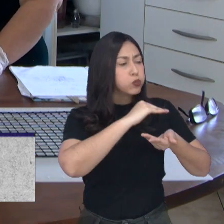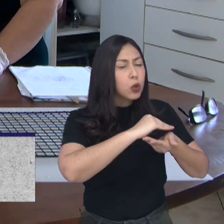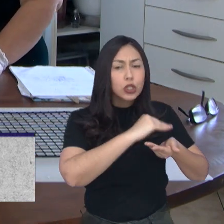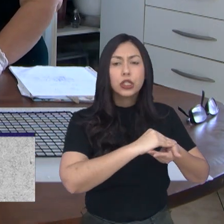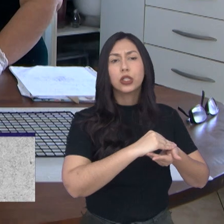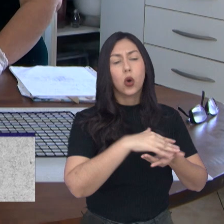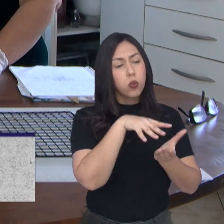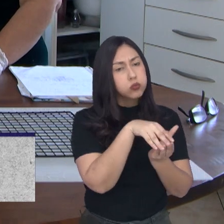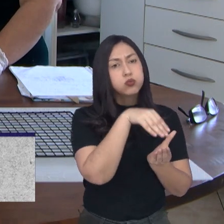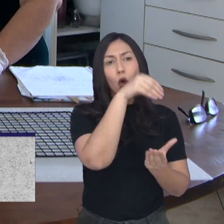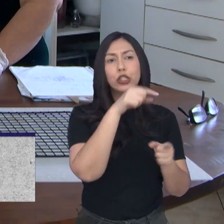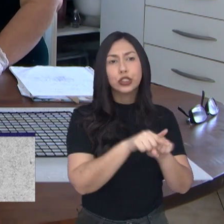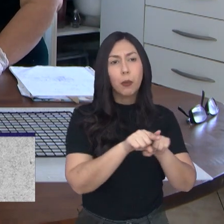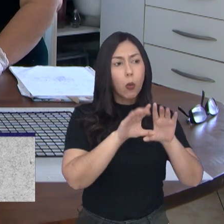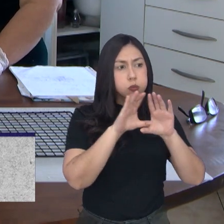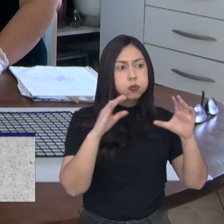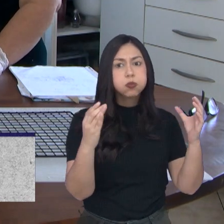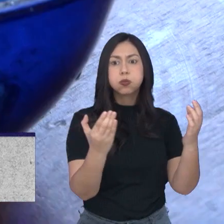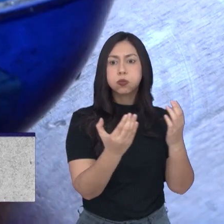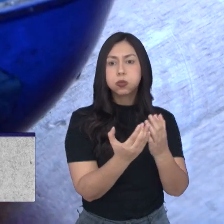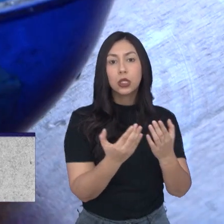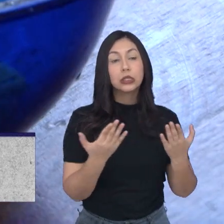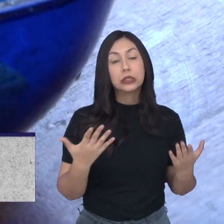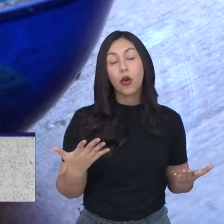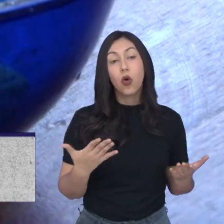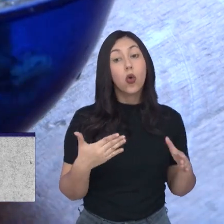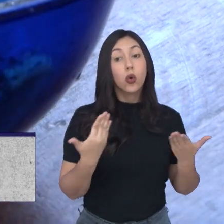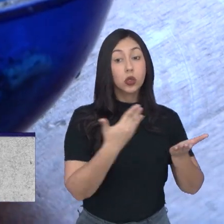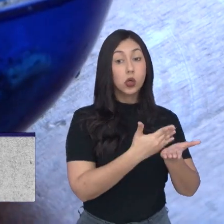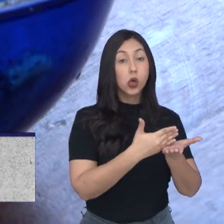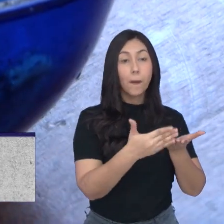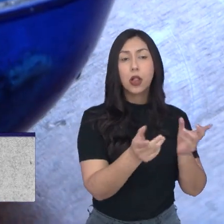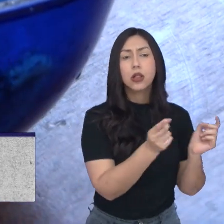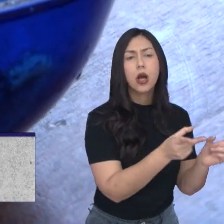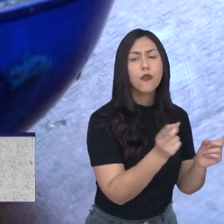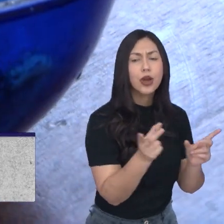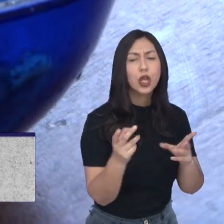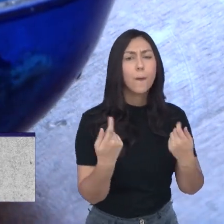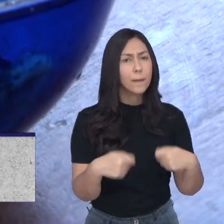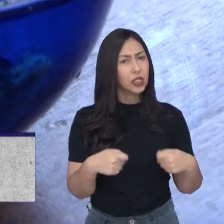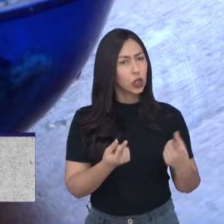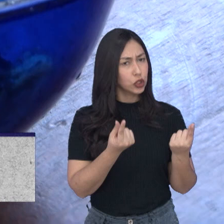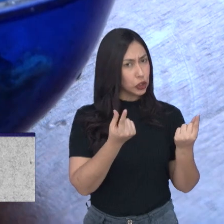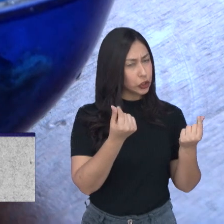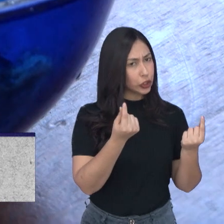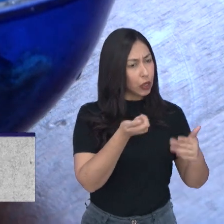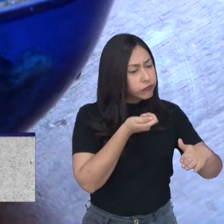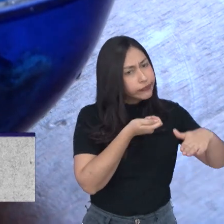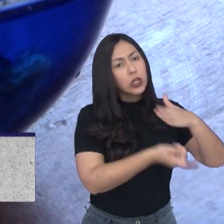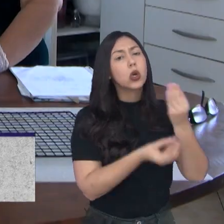faz coxinha de jaca. Quando você começou a vender assim, tem um investimento? Como você faz